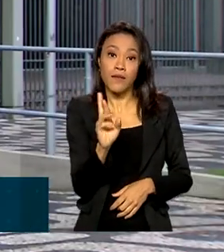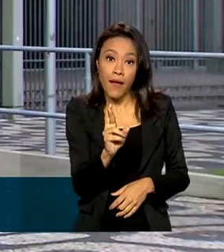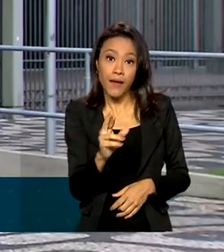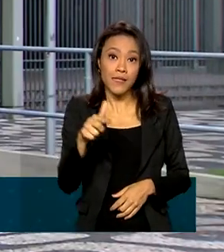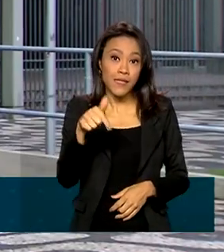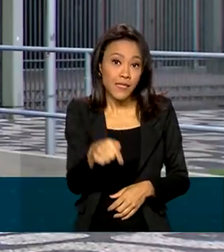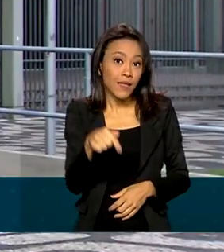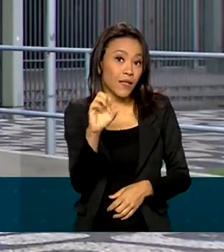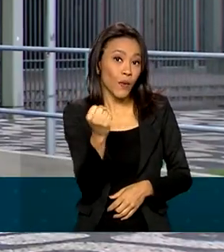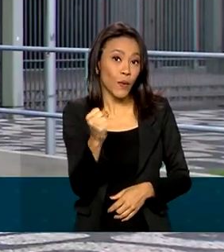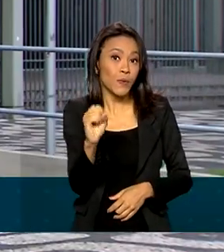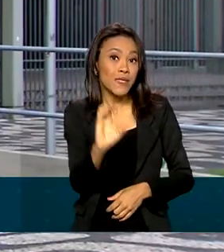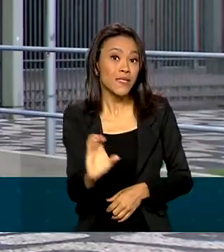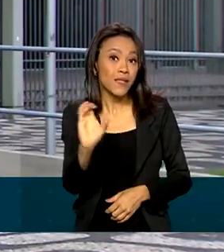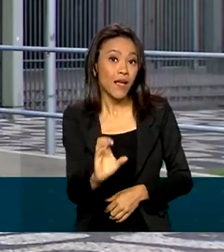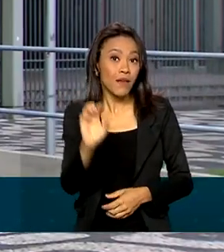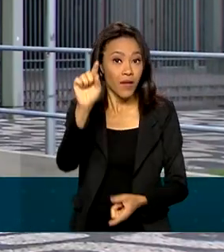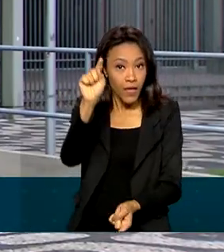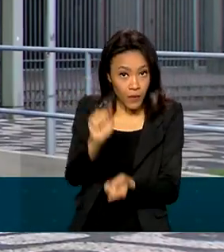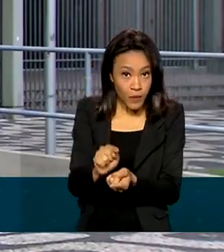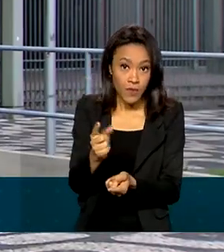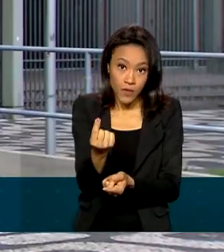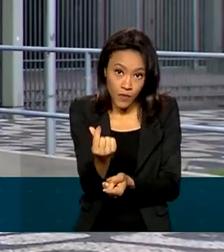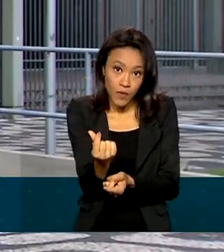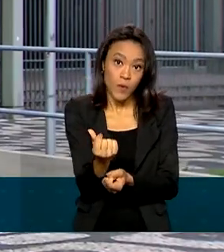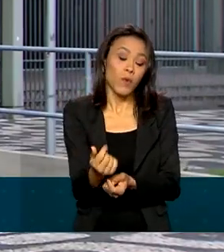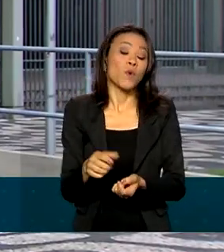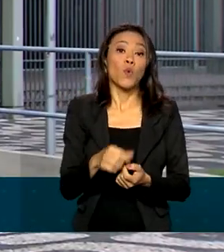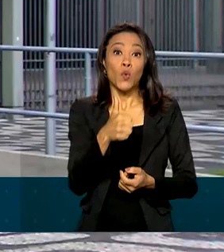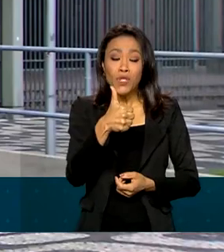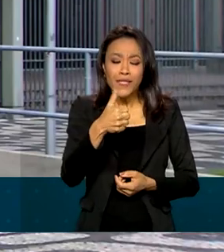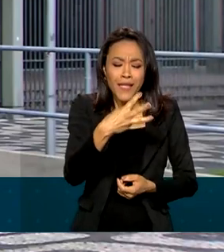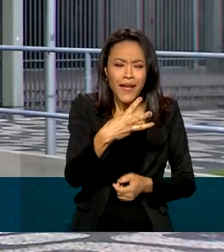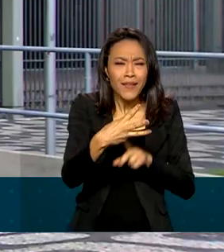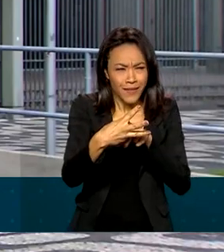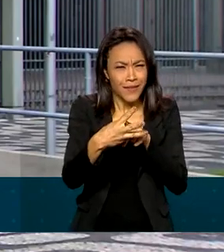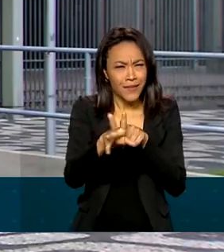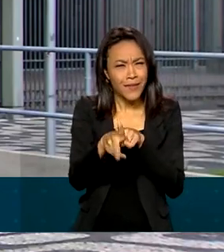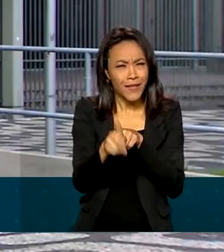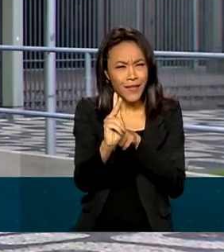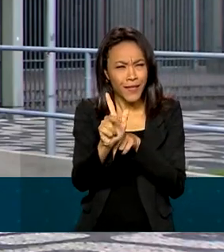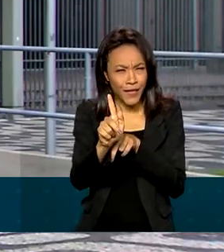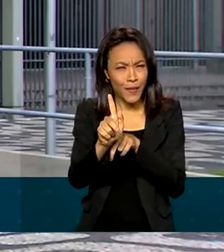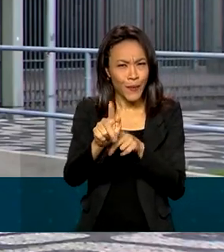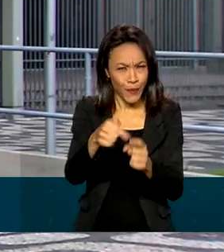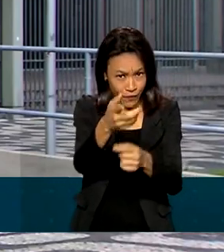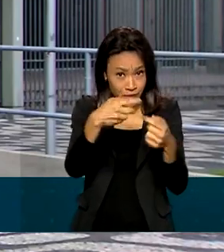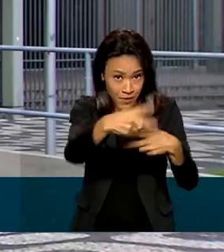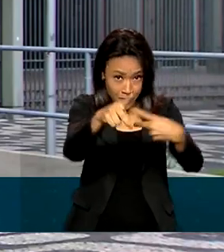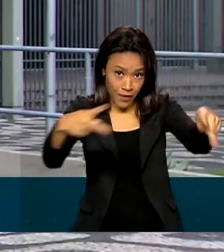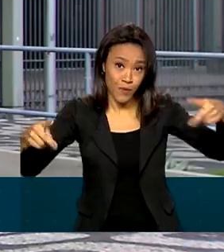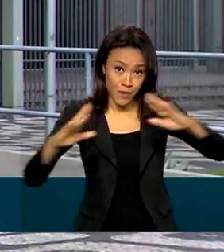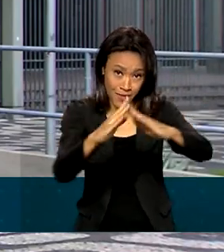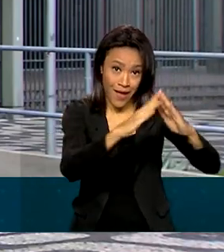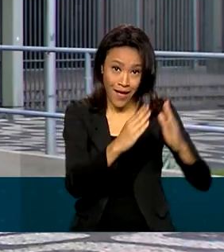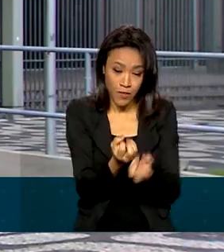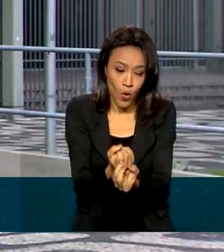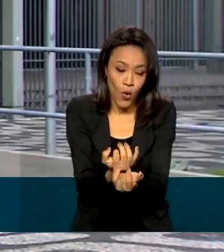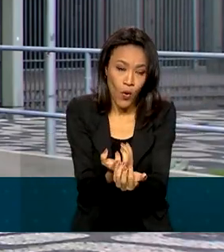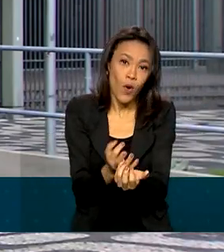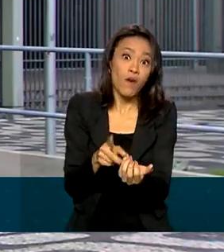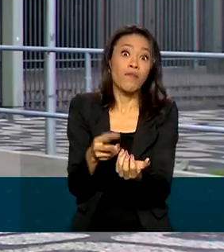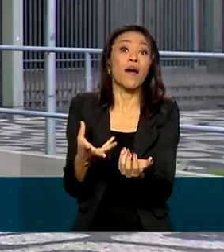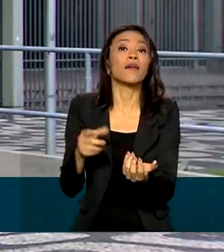3,78 na prática o botijão de 13 Kg que é aquele mais comum que geralmente os brasileiros têm em casa vai sair da